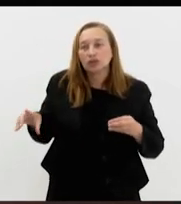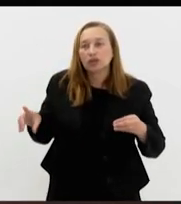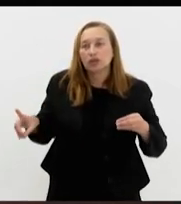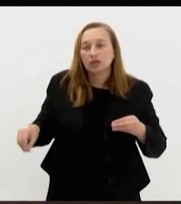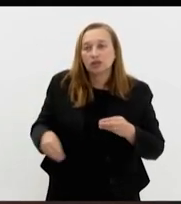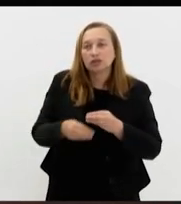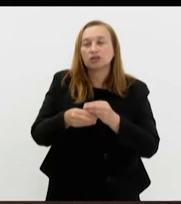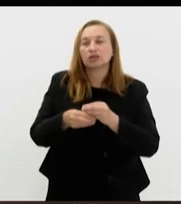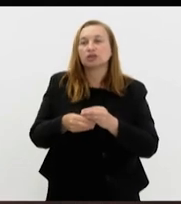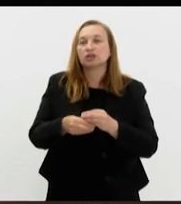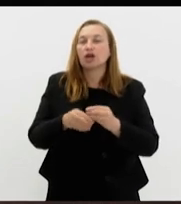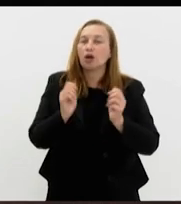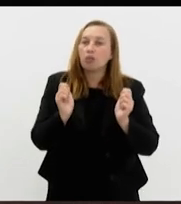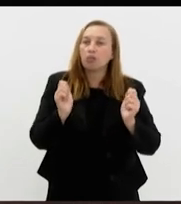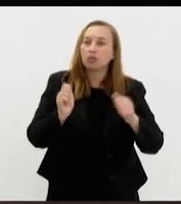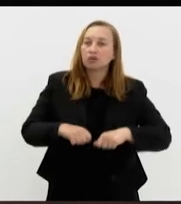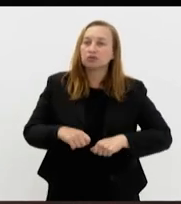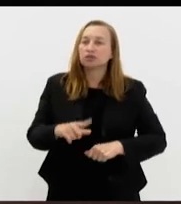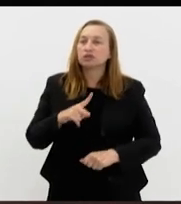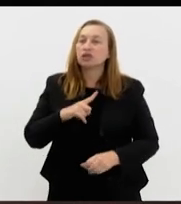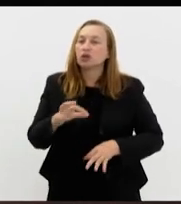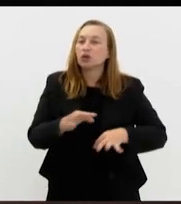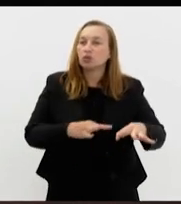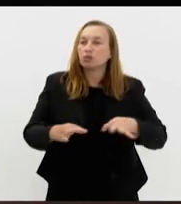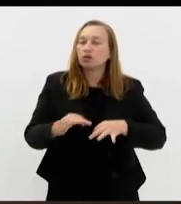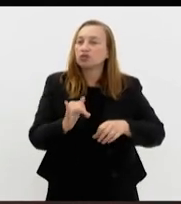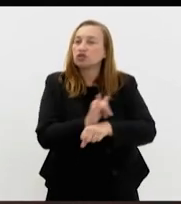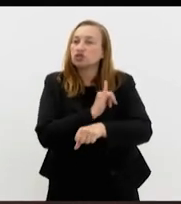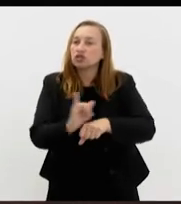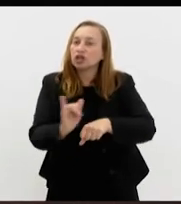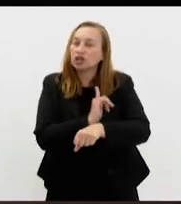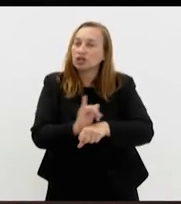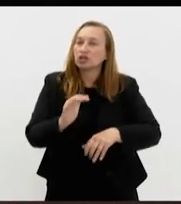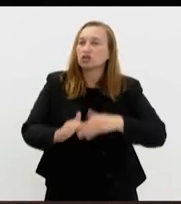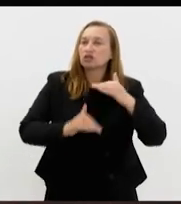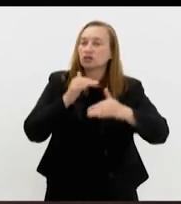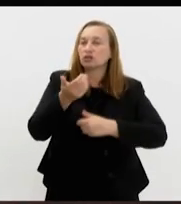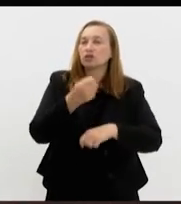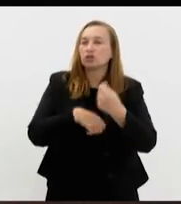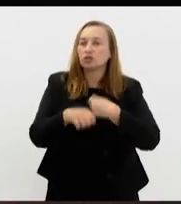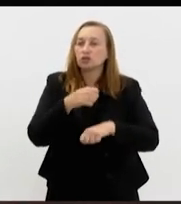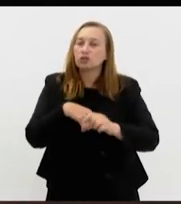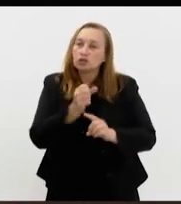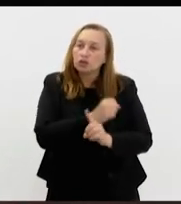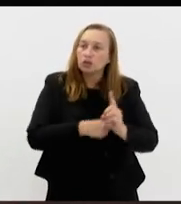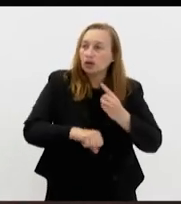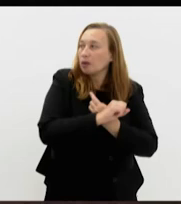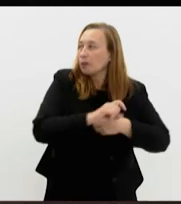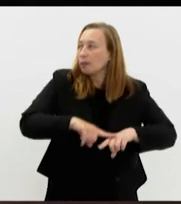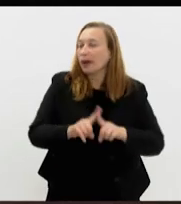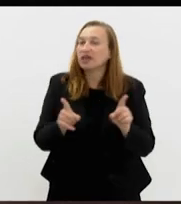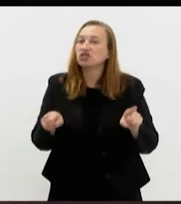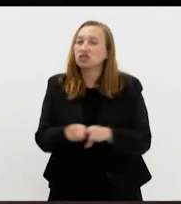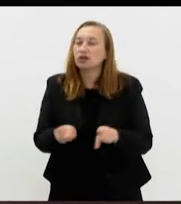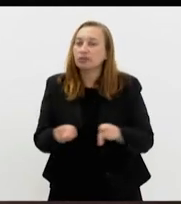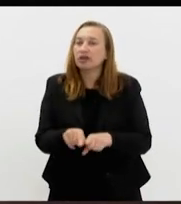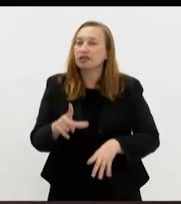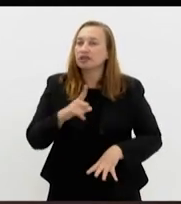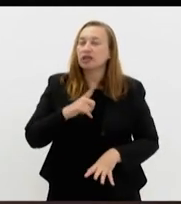a possibilidade de ter um plano estratégico de desenvolvimento econômico e social, mas também de ter